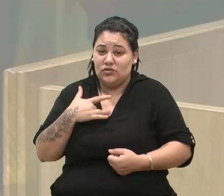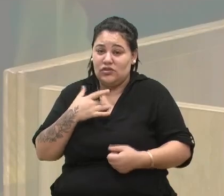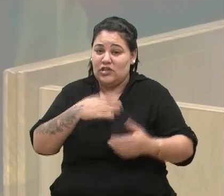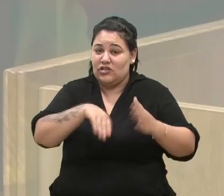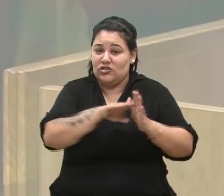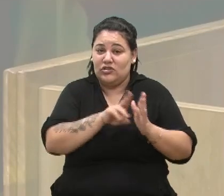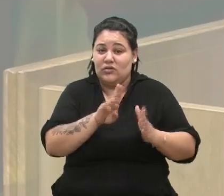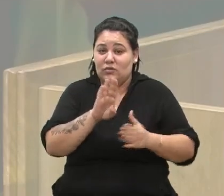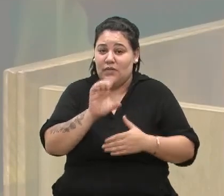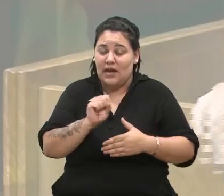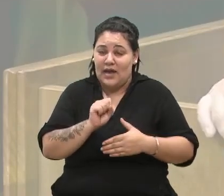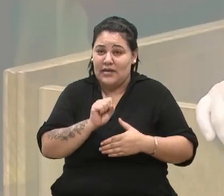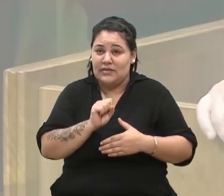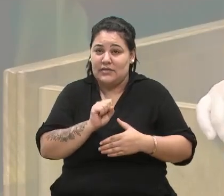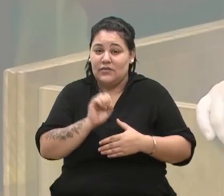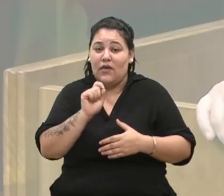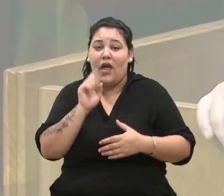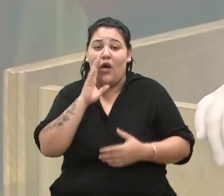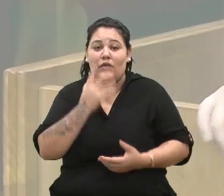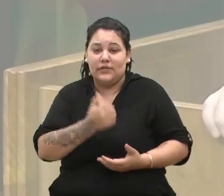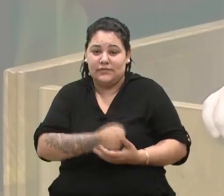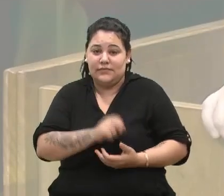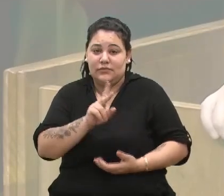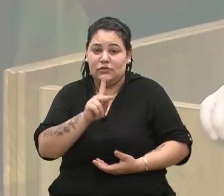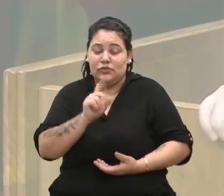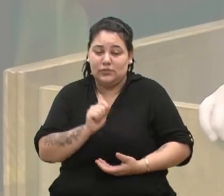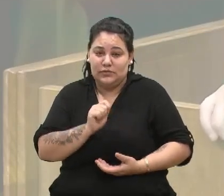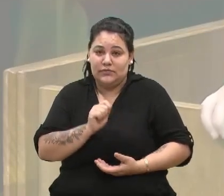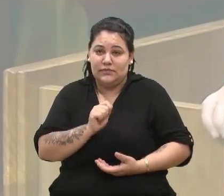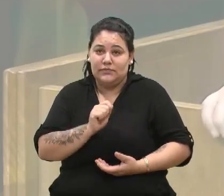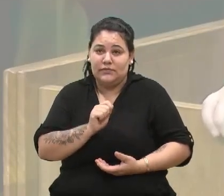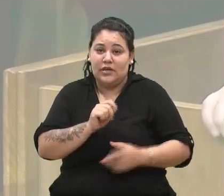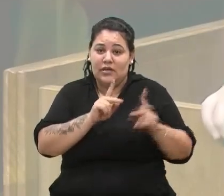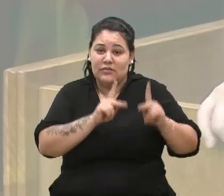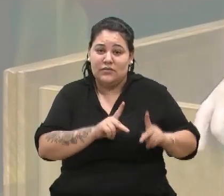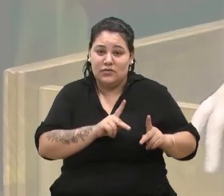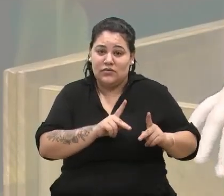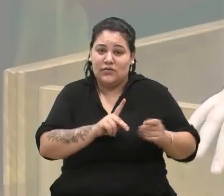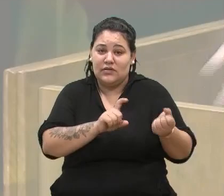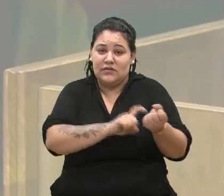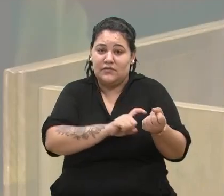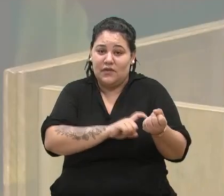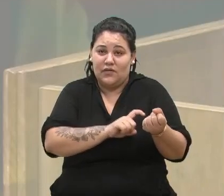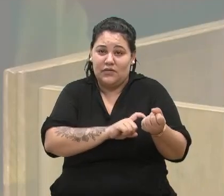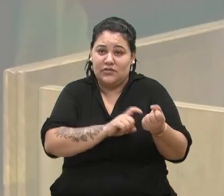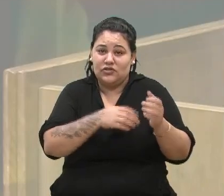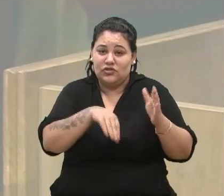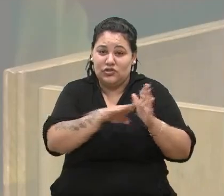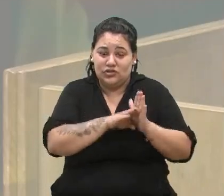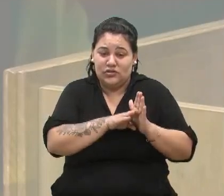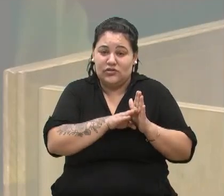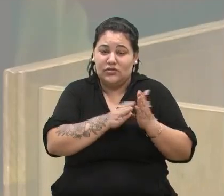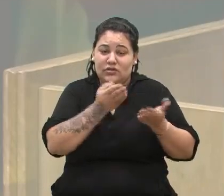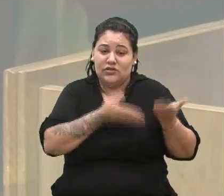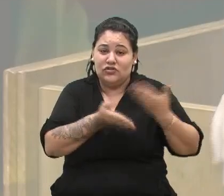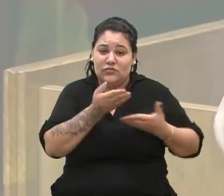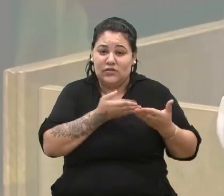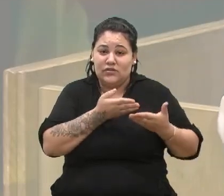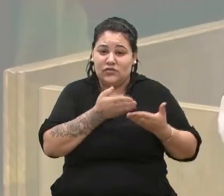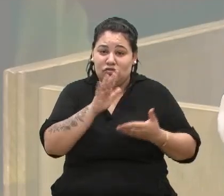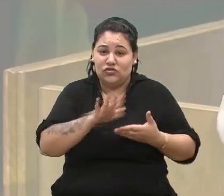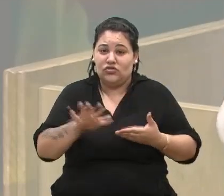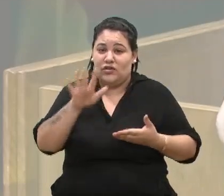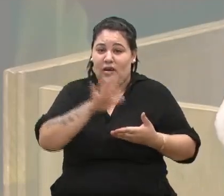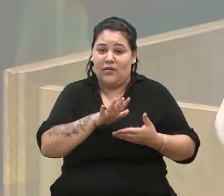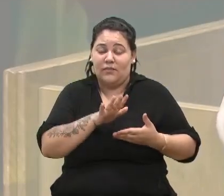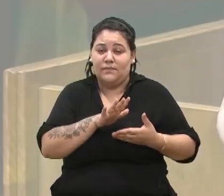estão encaminhando para onde? Para as UPAs. As pessoas desesperadas chegam nos pronto atendimento do Pompeia e do geral, eles mandam para as UPAs.